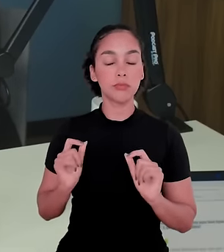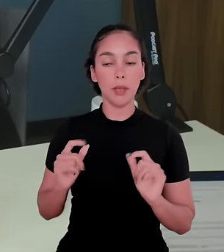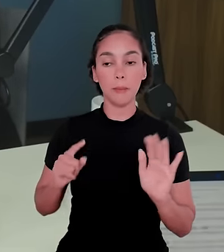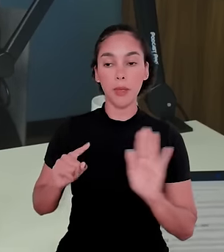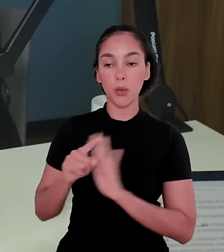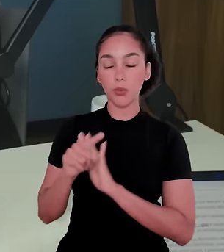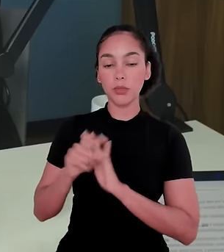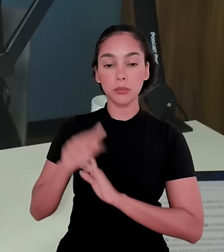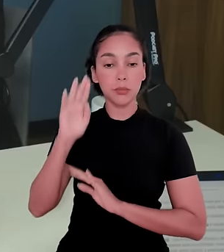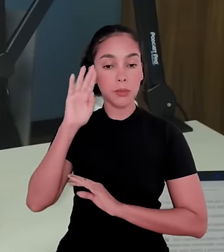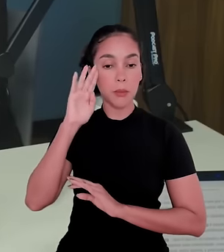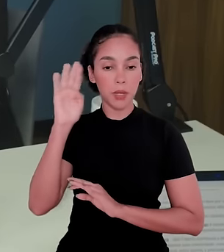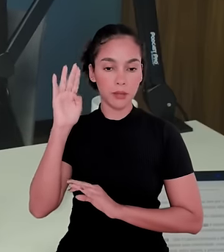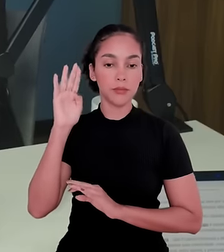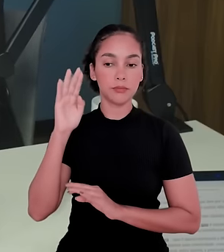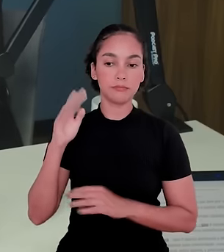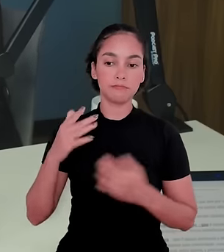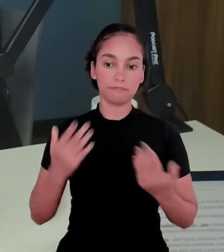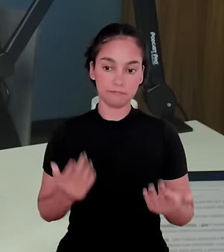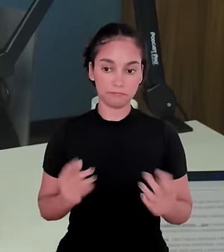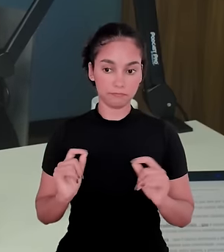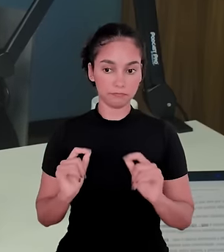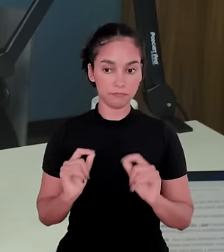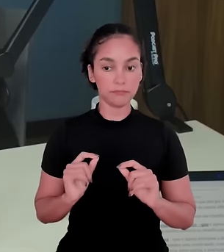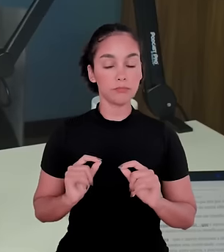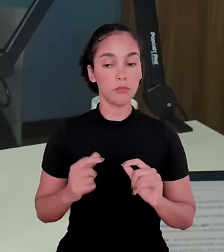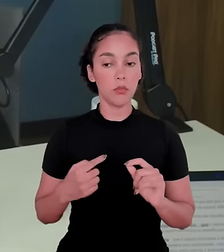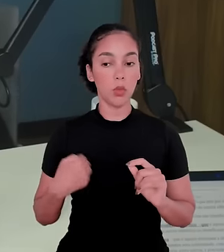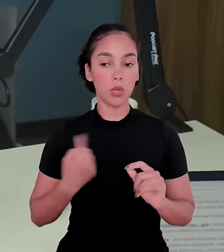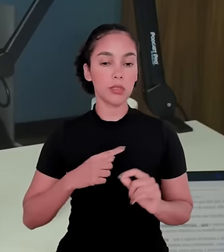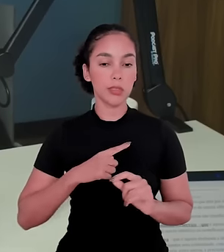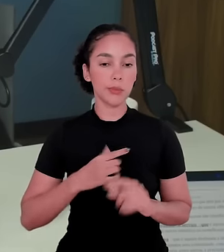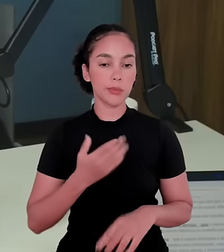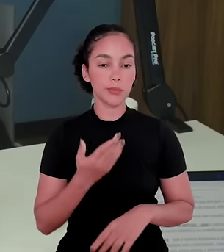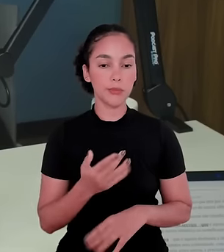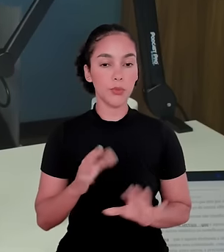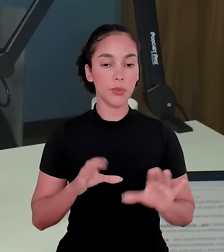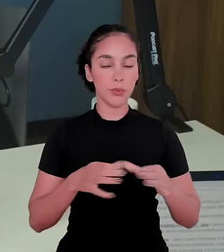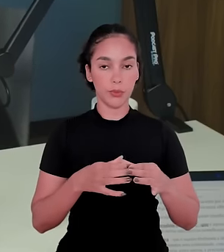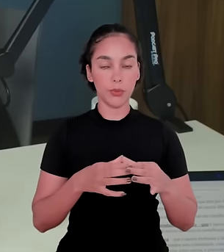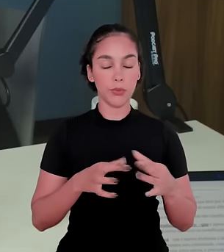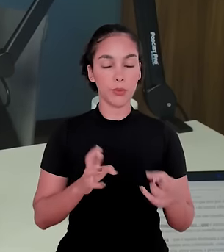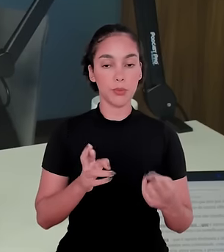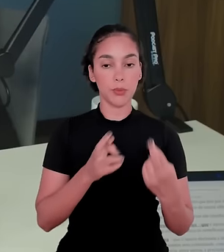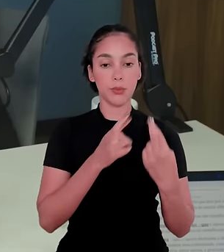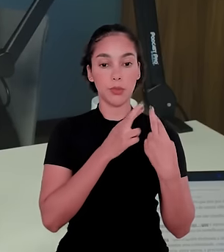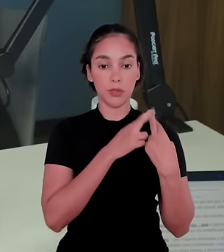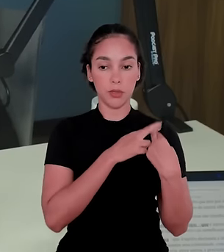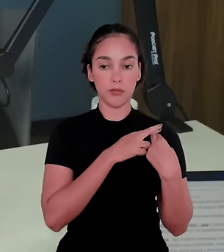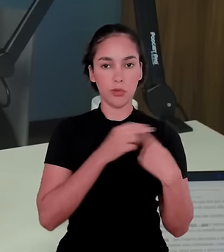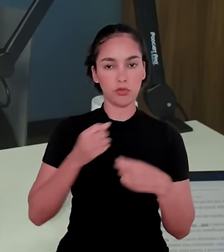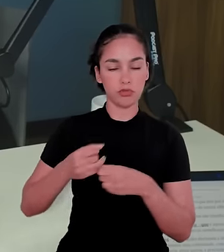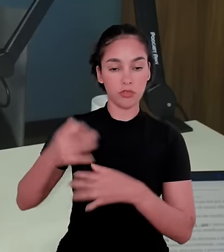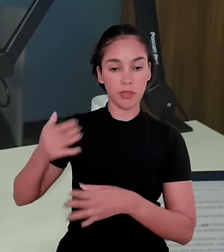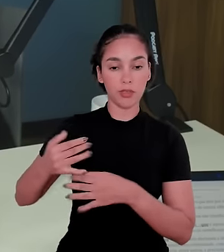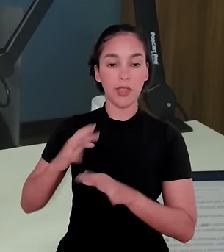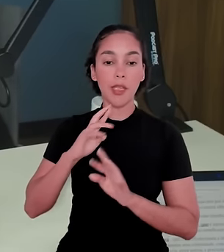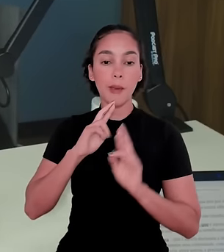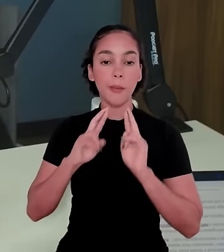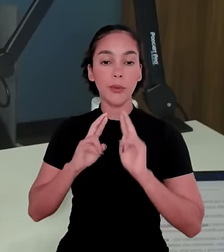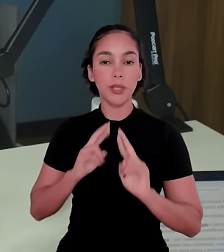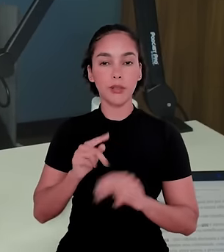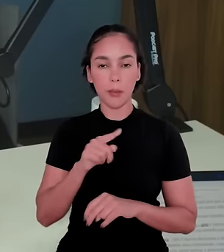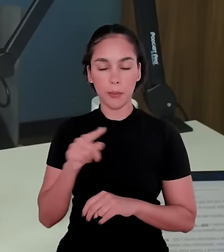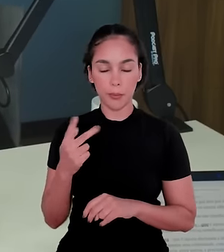principais né E aí galera é o seguinte e nós teremos aqui a equipe também responsável no chat respondendo as